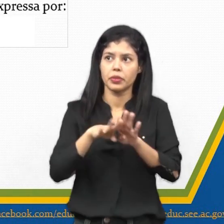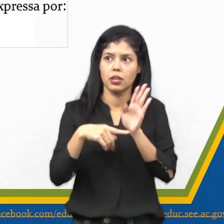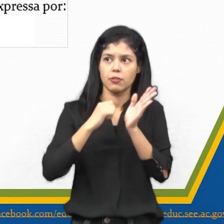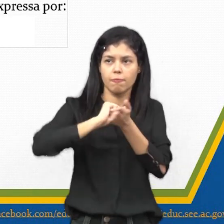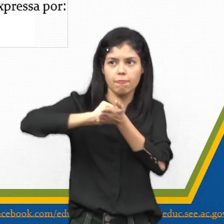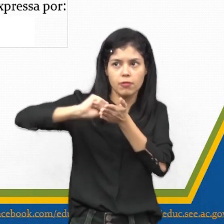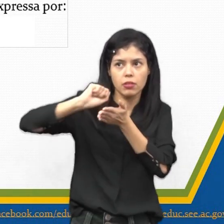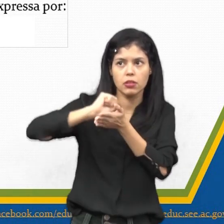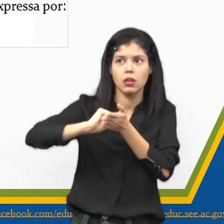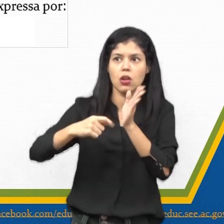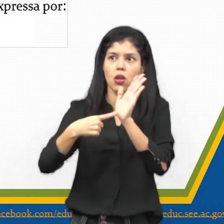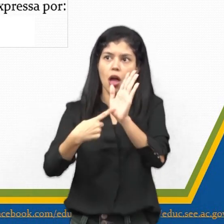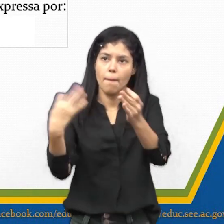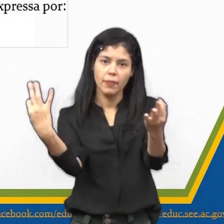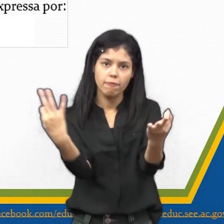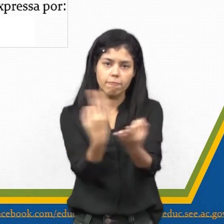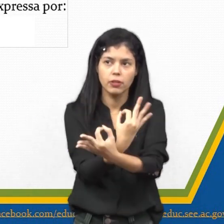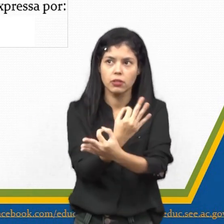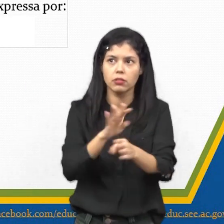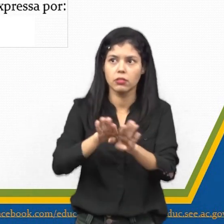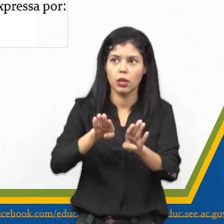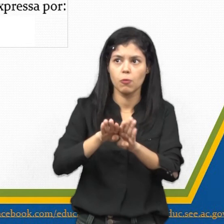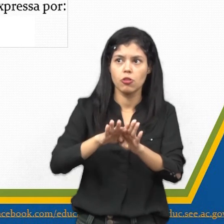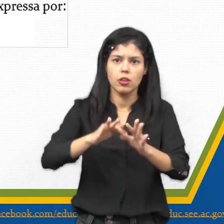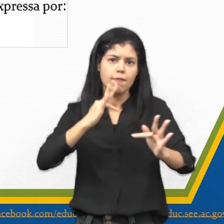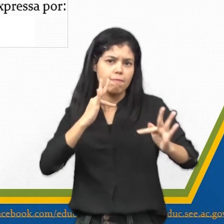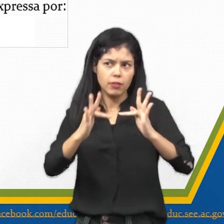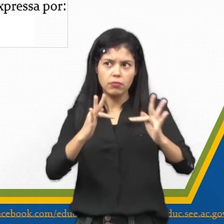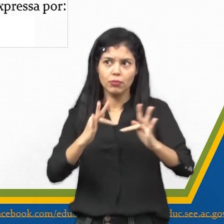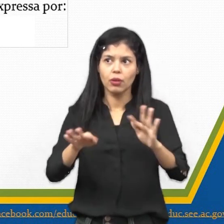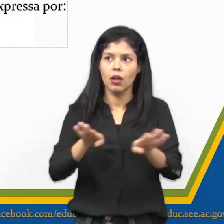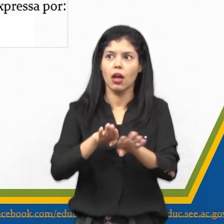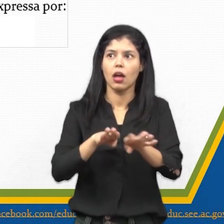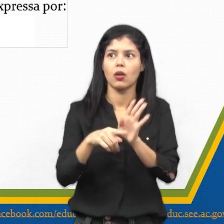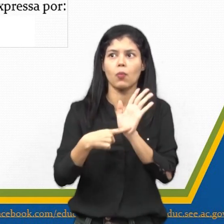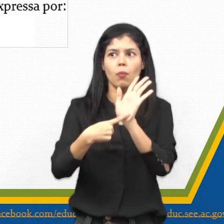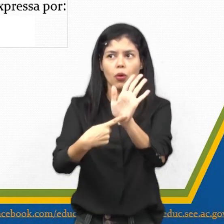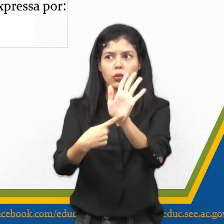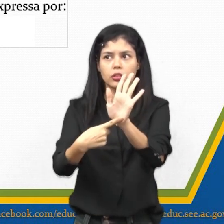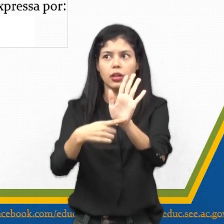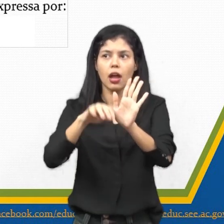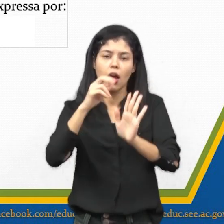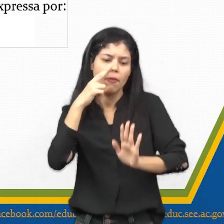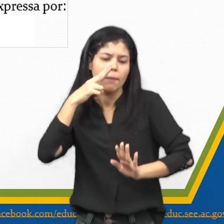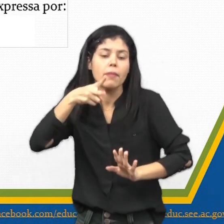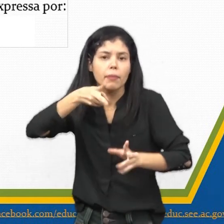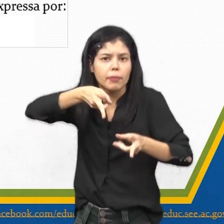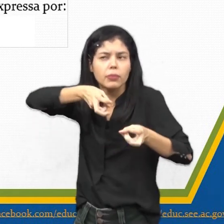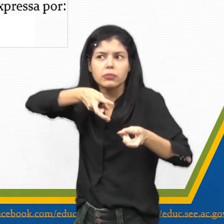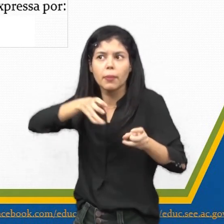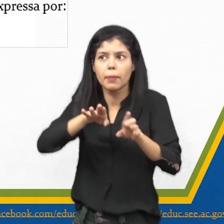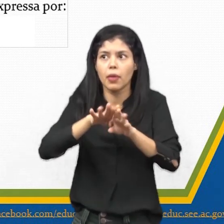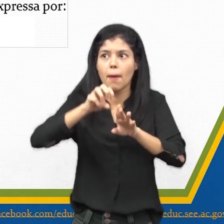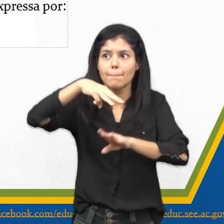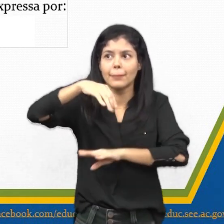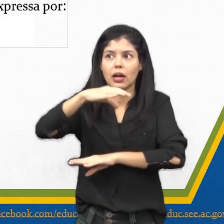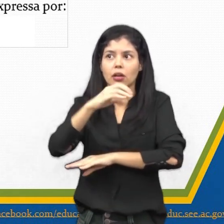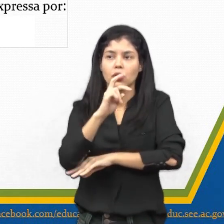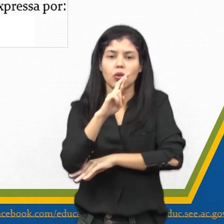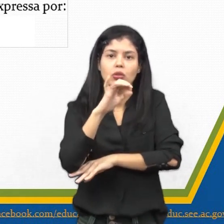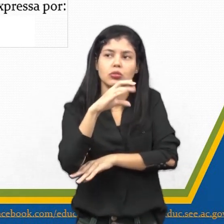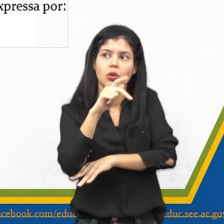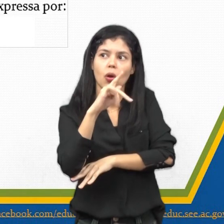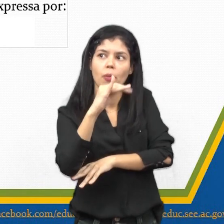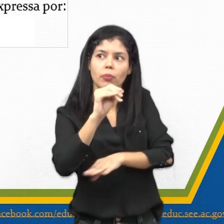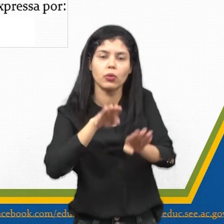em termos de parâmetros físicos e nos permite avaliar o estado macroscópico do gás. Então, quando